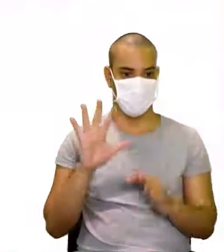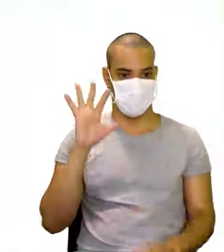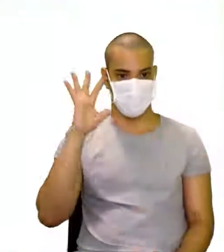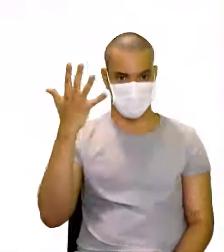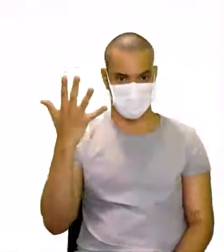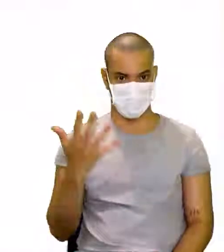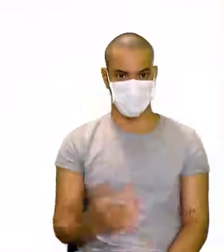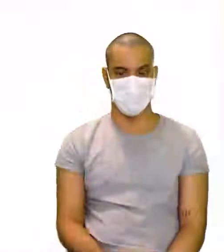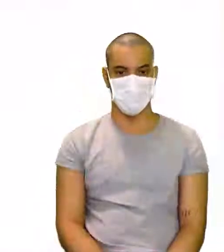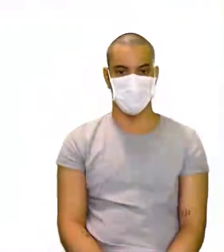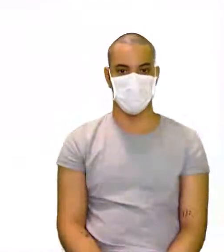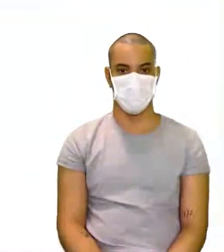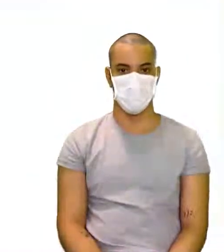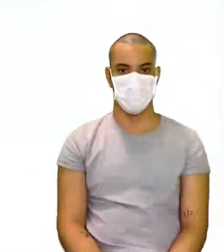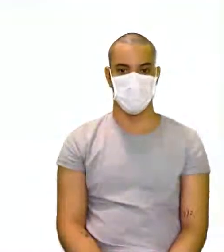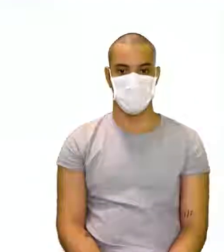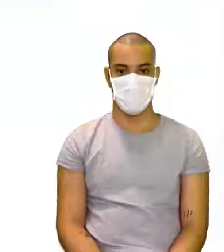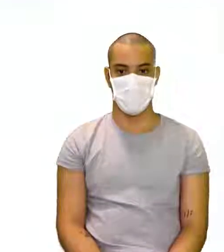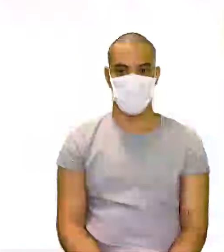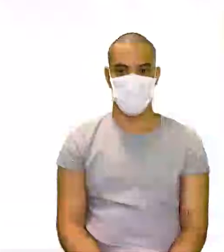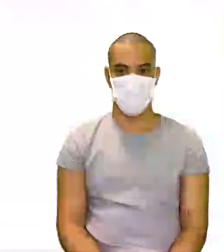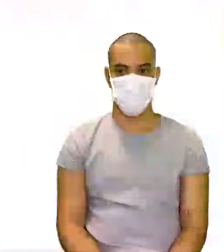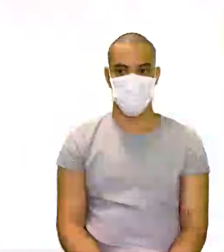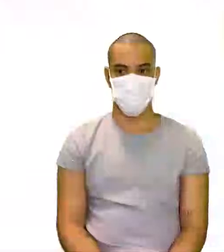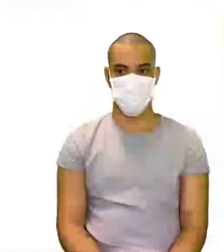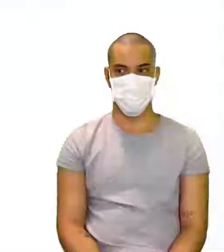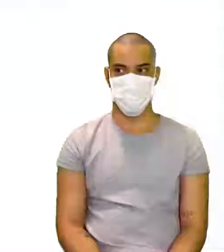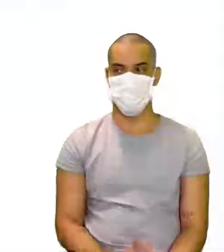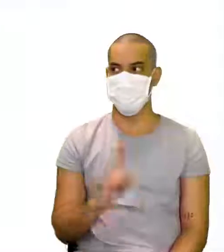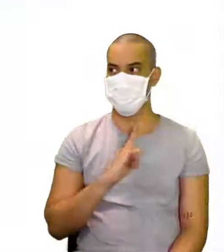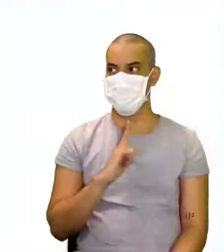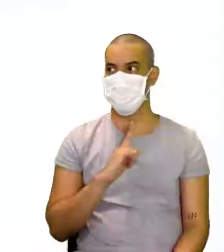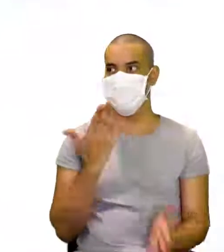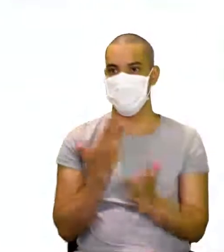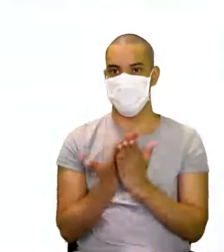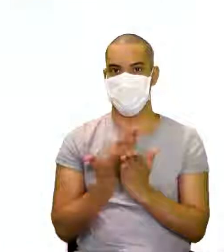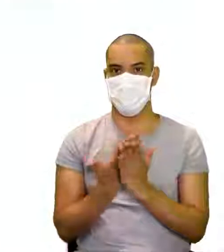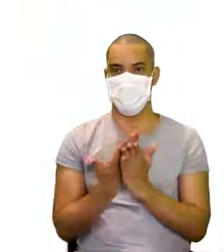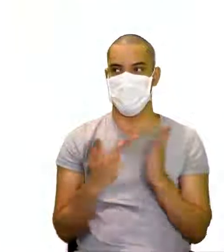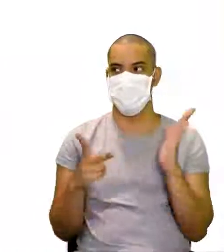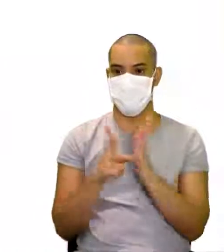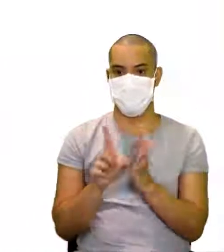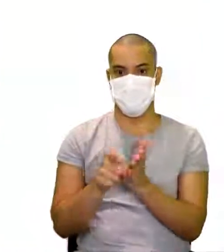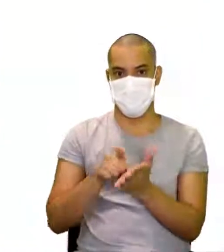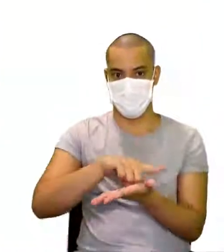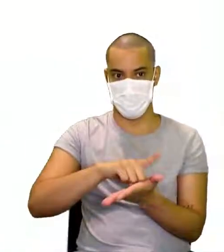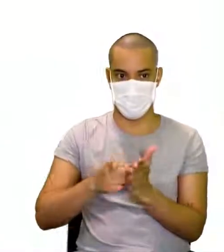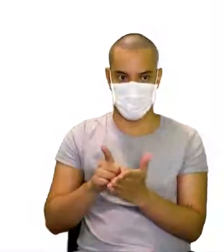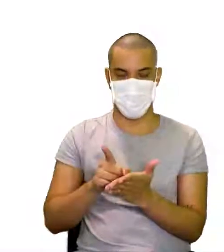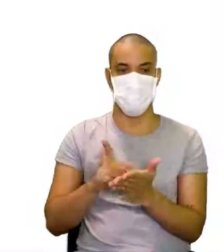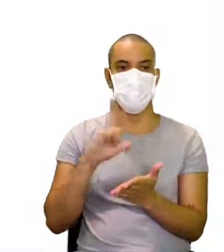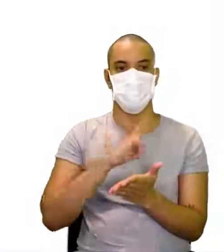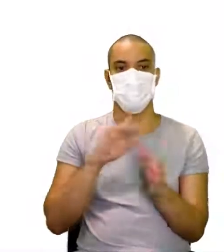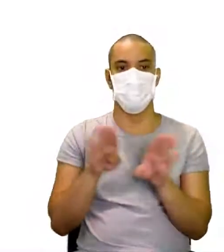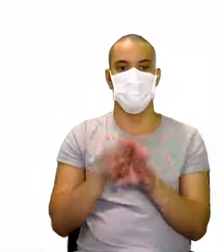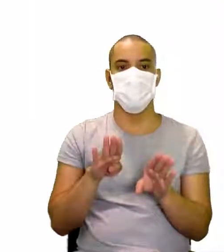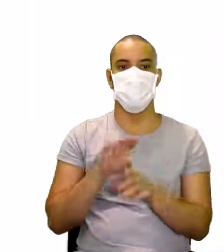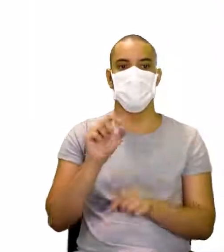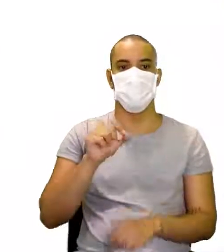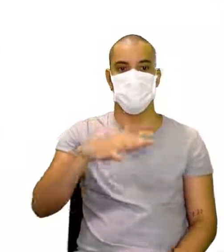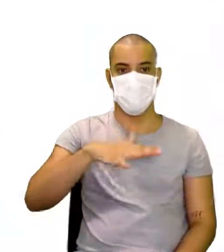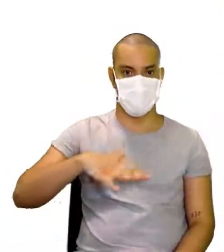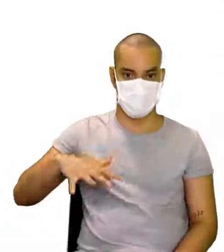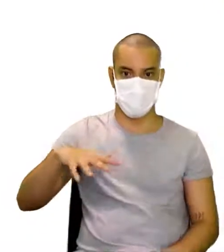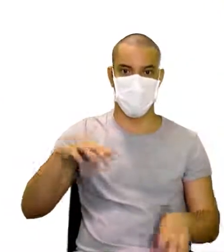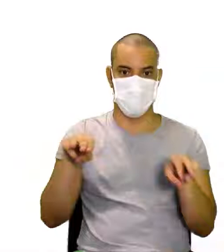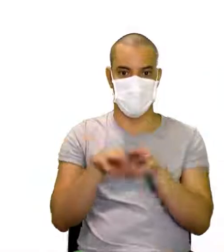Então, além da gente ter aqui, ó, esse estudo da questão da bússola que serve para orientação, a gente tem também, olha só, que